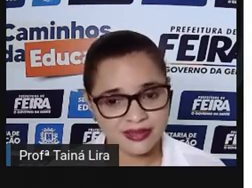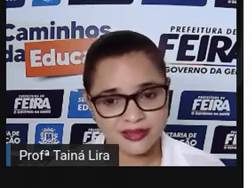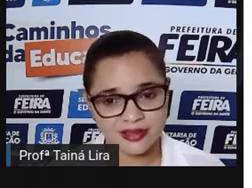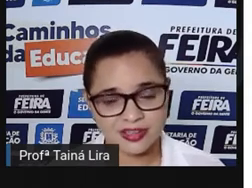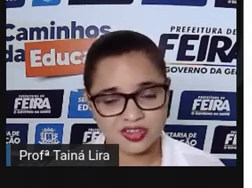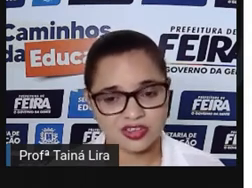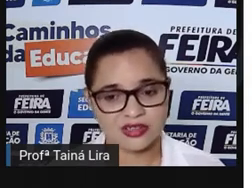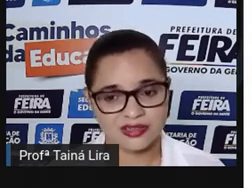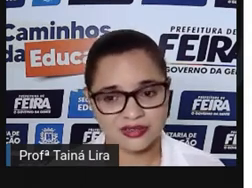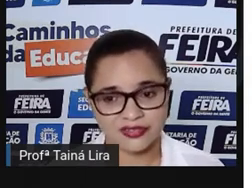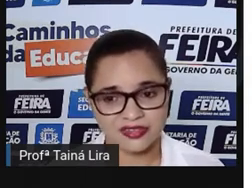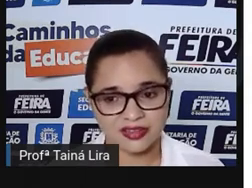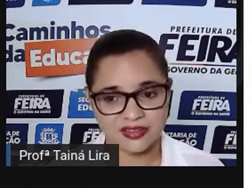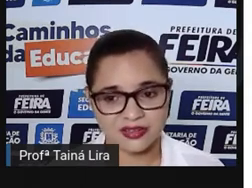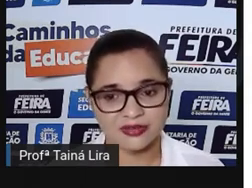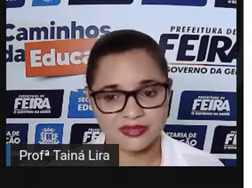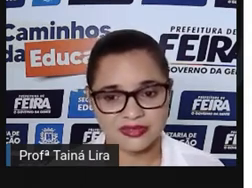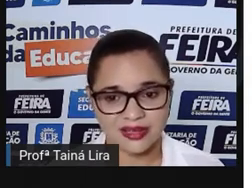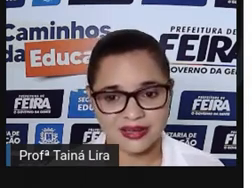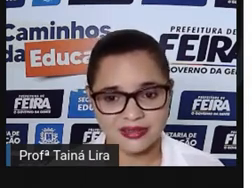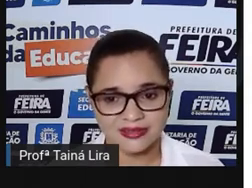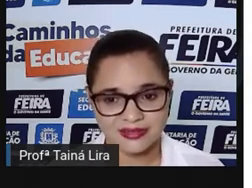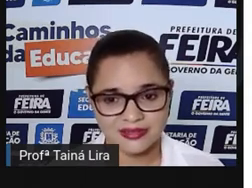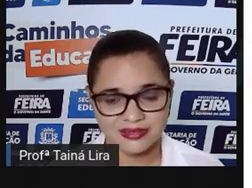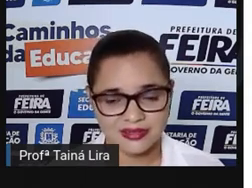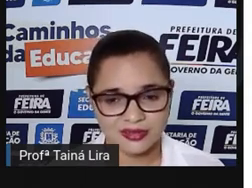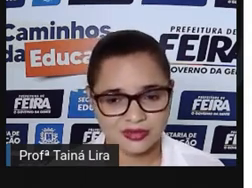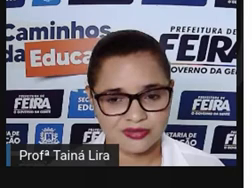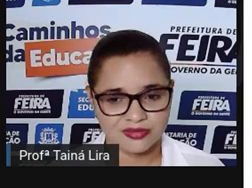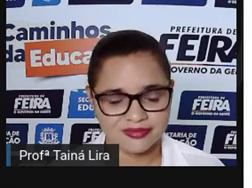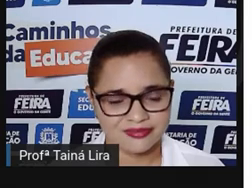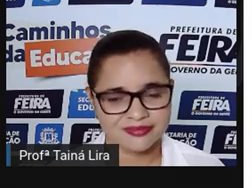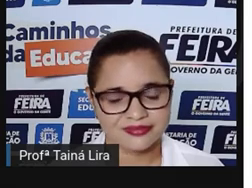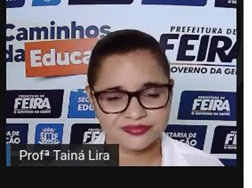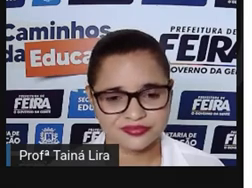da internet, da televisão, tá?